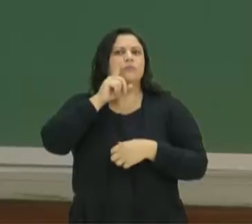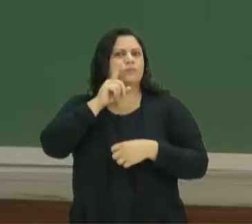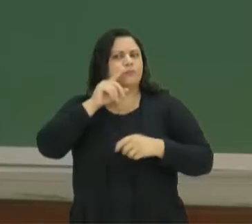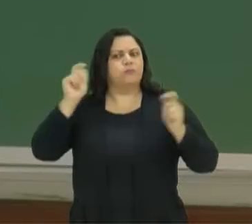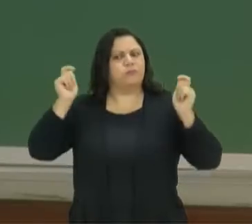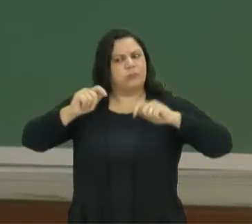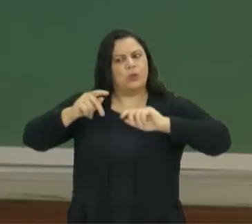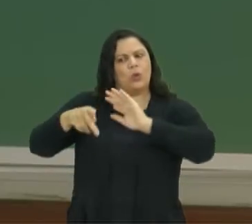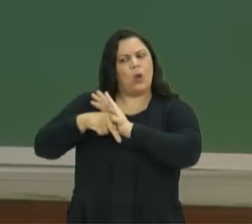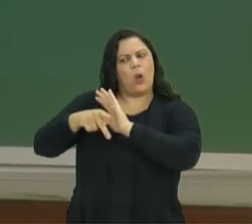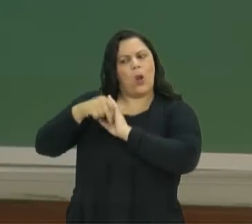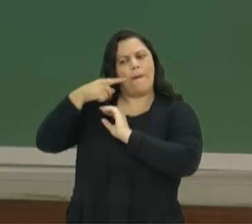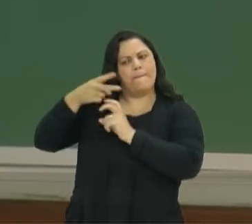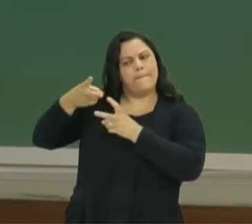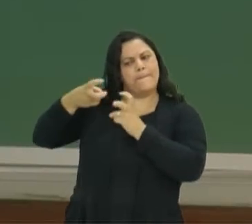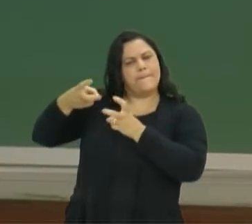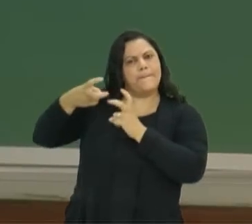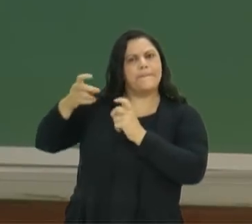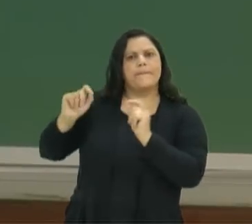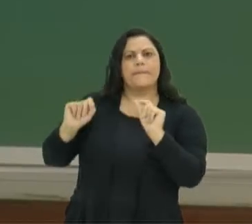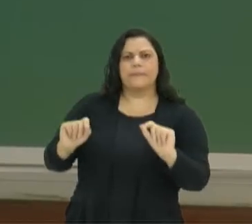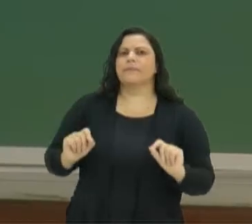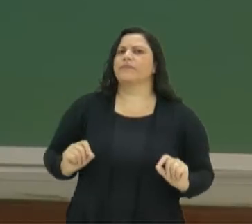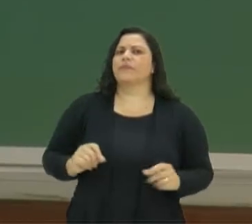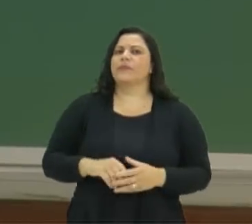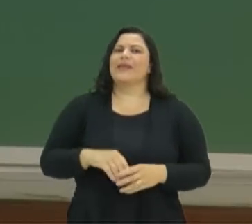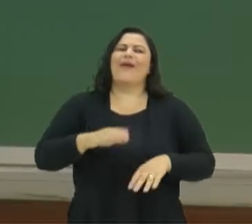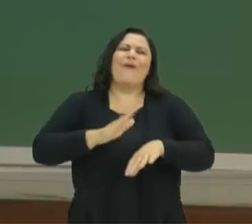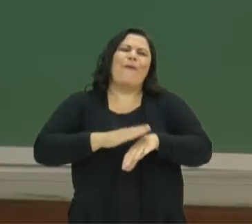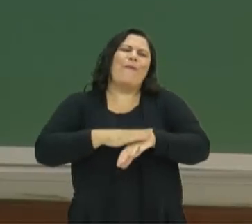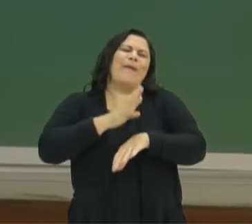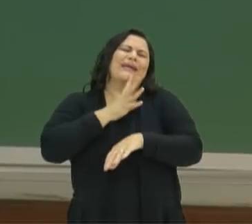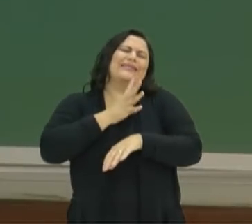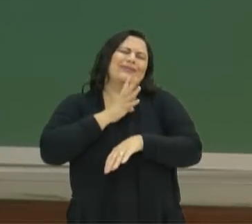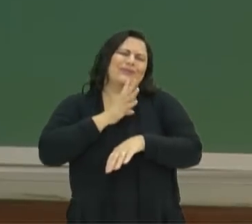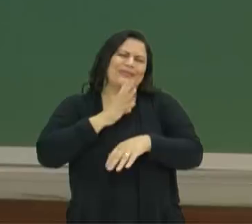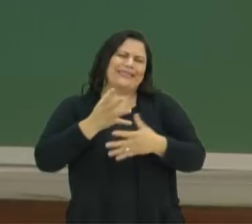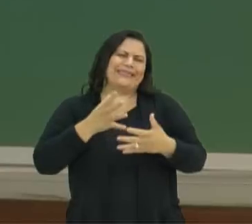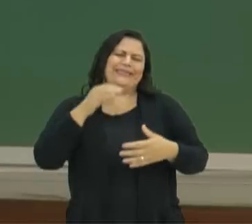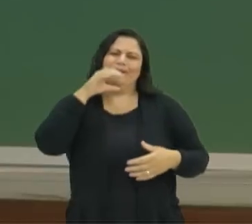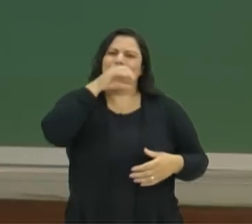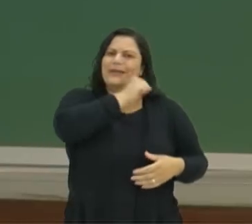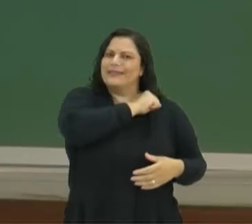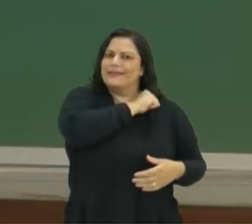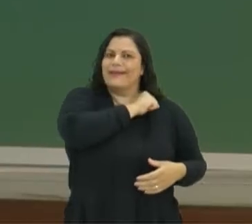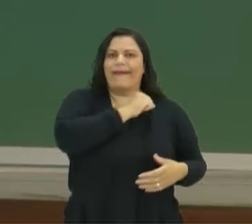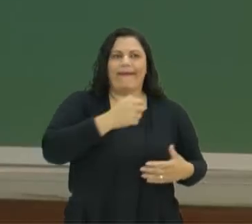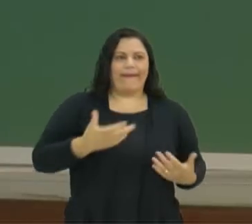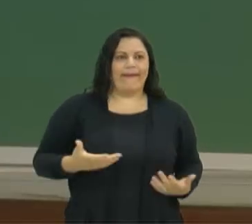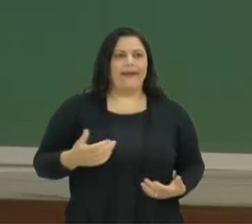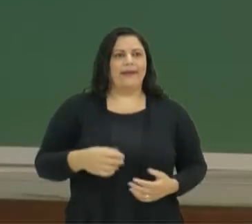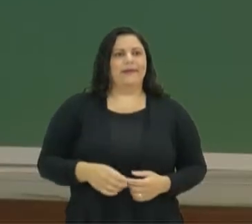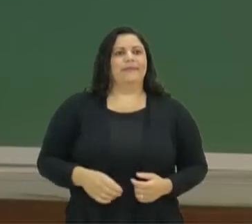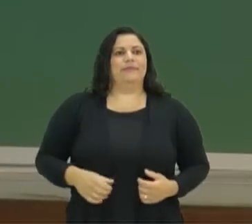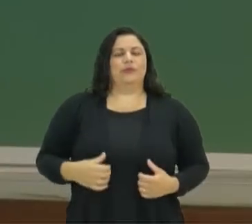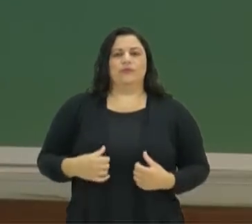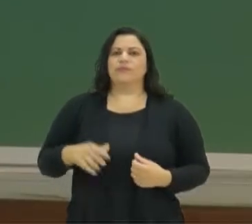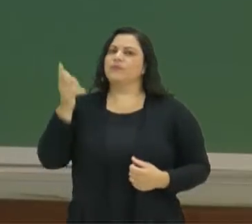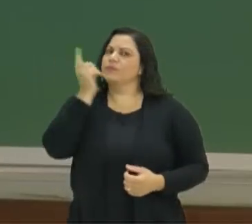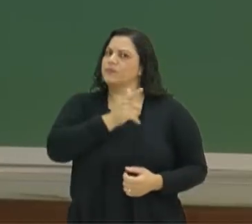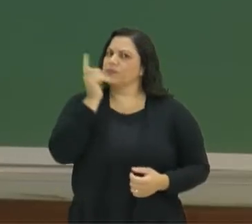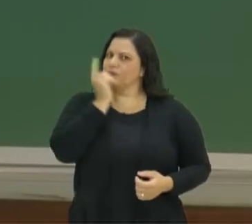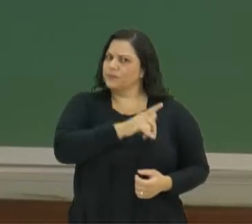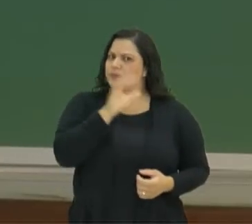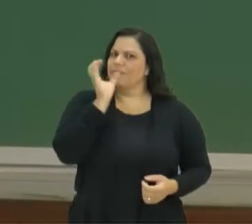é o nado mais conhecido, é o nado mais rápido também, é quando a gente consegue